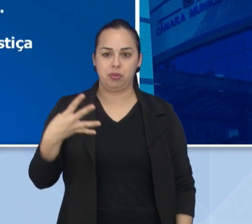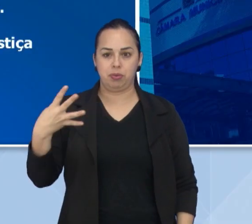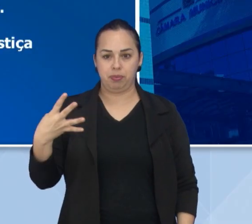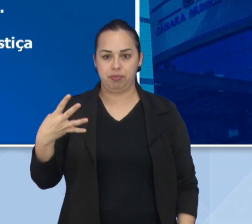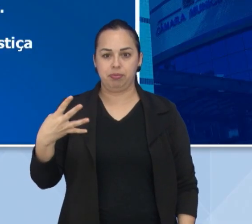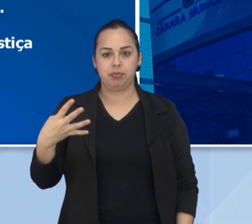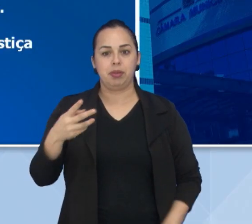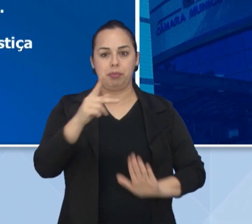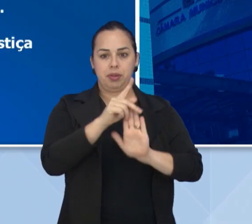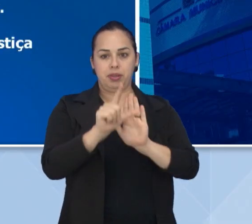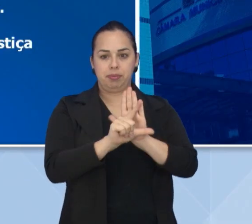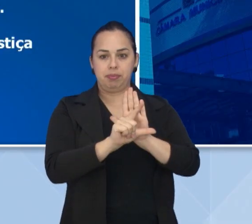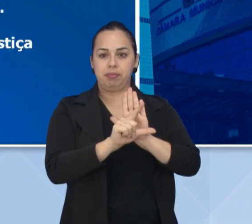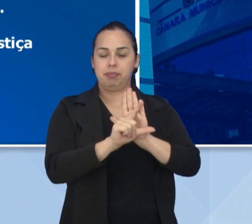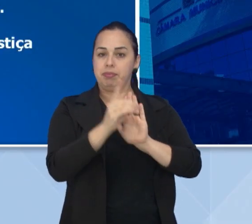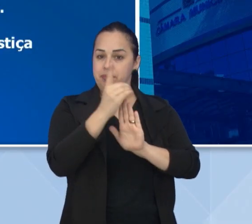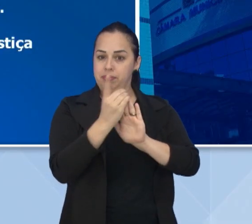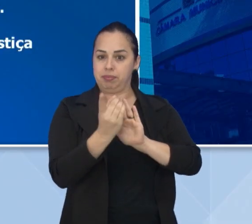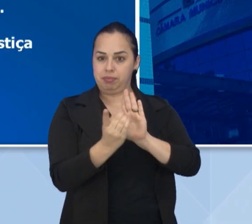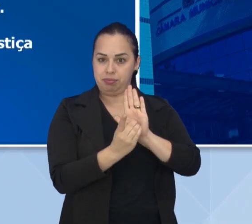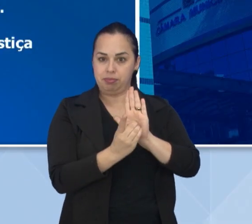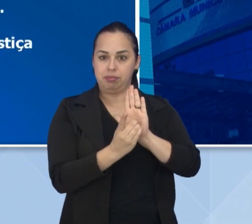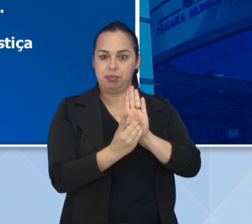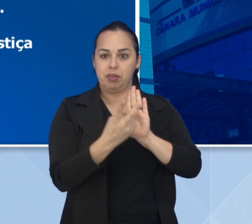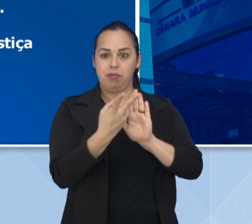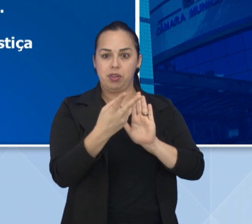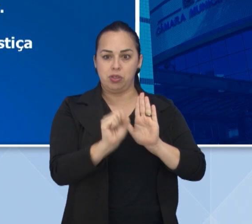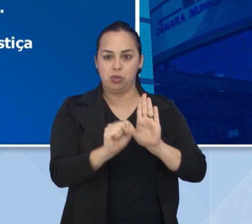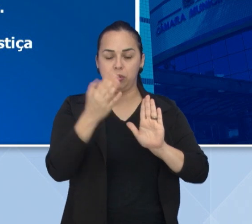6406/2024. Projeto de decreto legislativo número